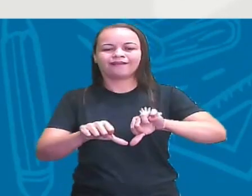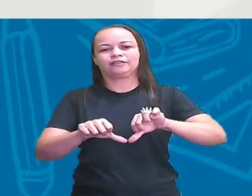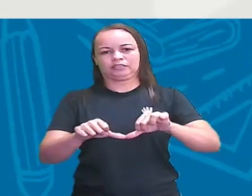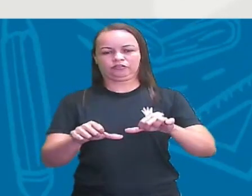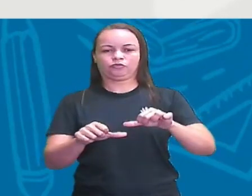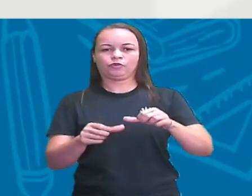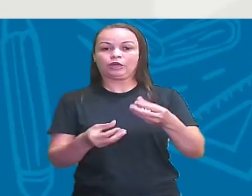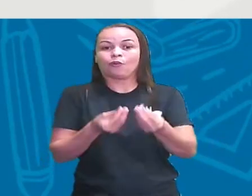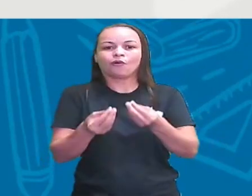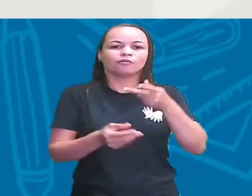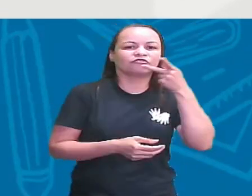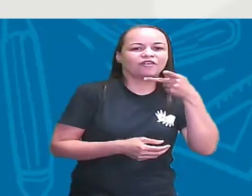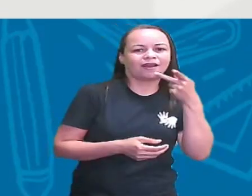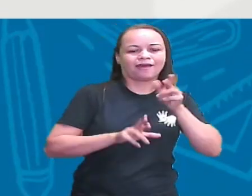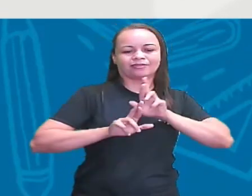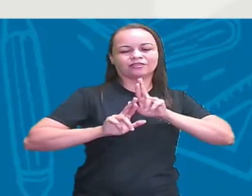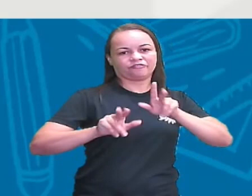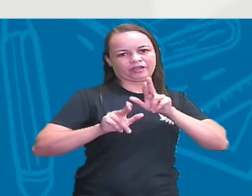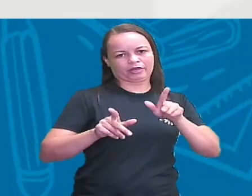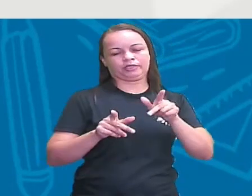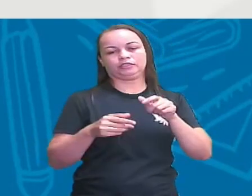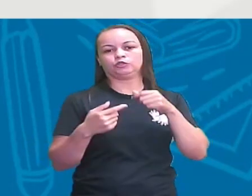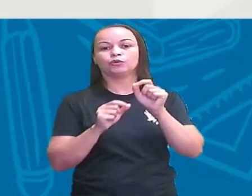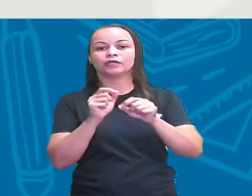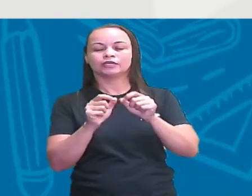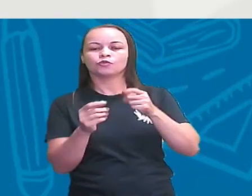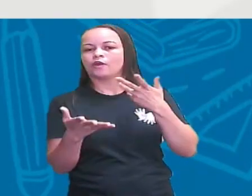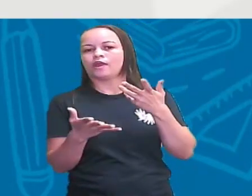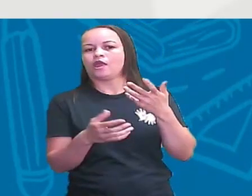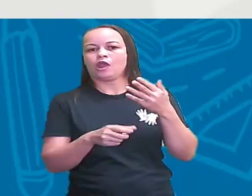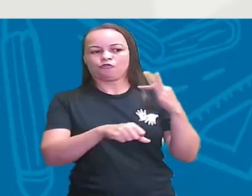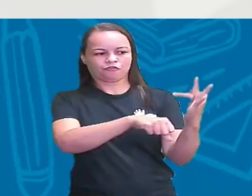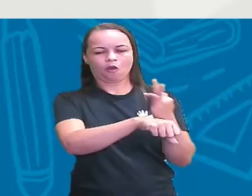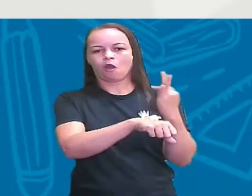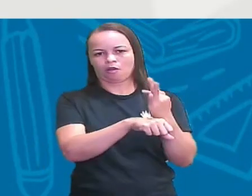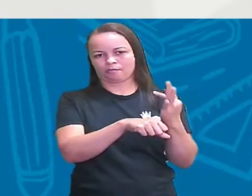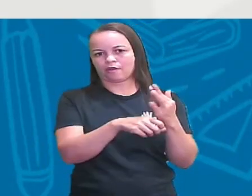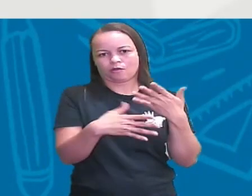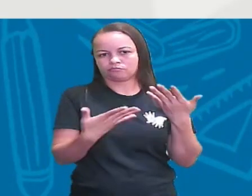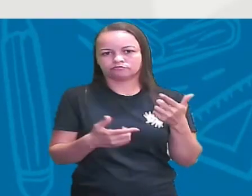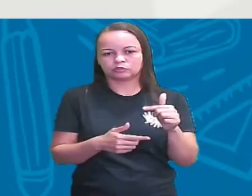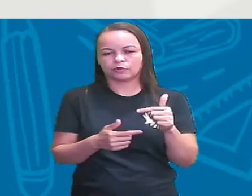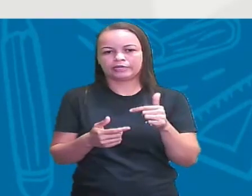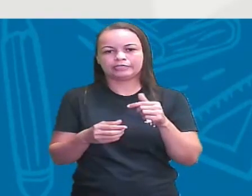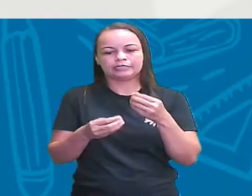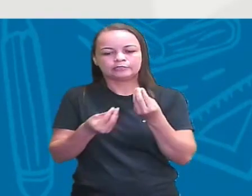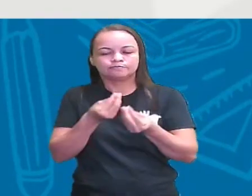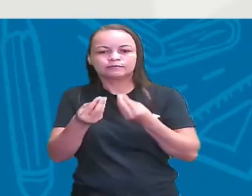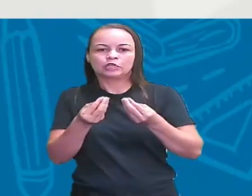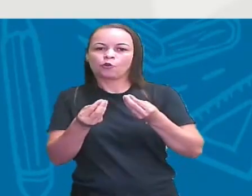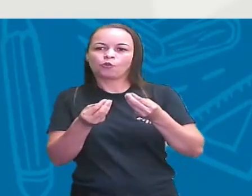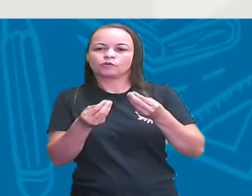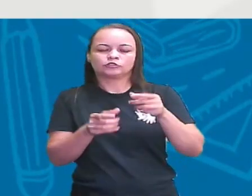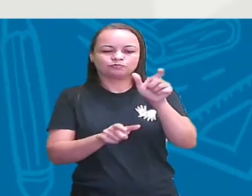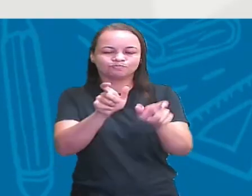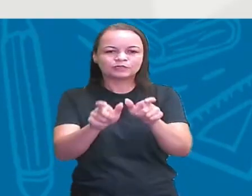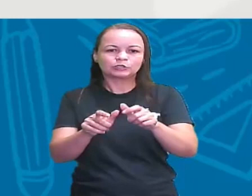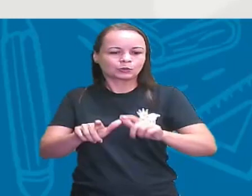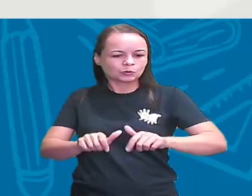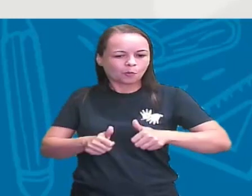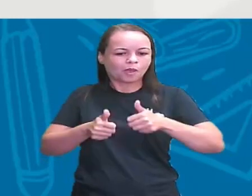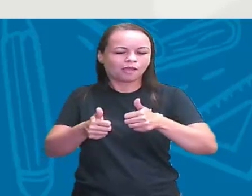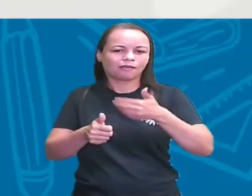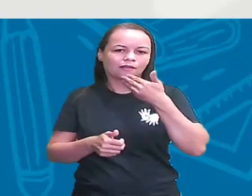falar diferente, ao modo de falar que não é padrão, e ao modo de falar daqueles que se configuram como os melhores, né, vamos